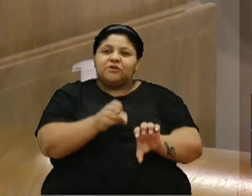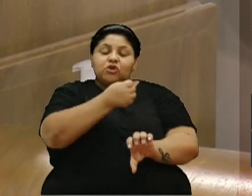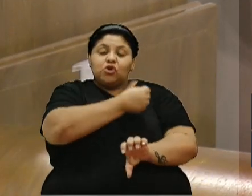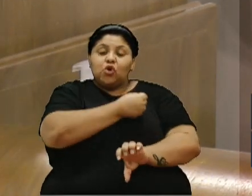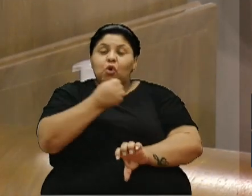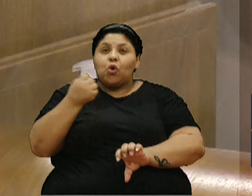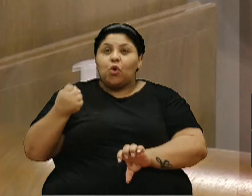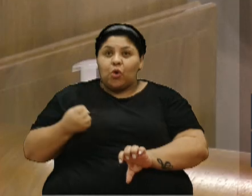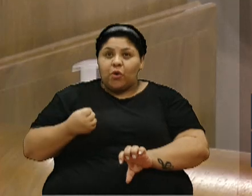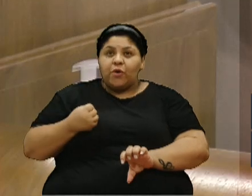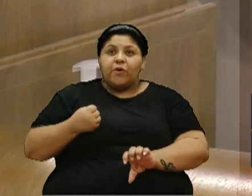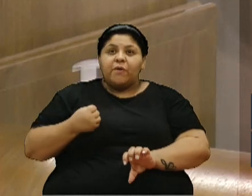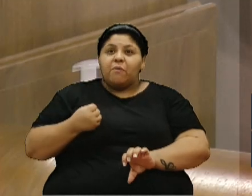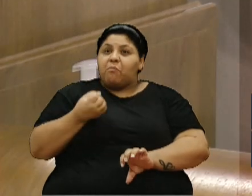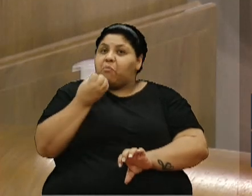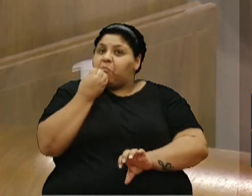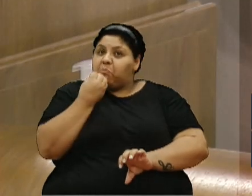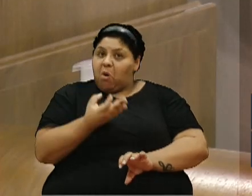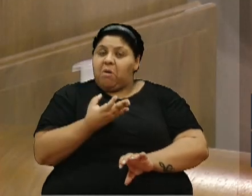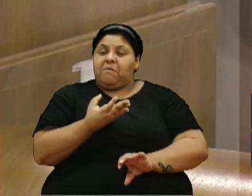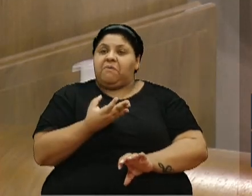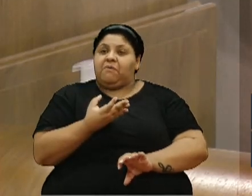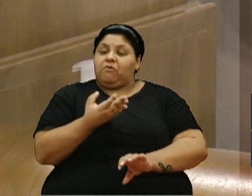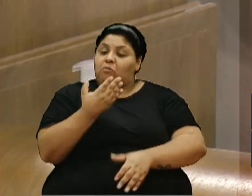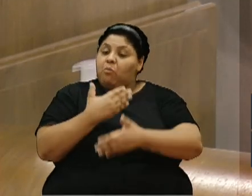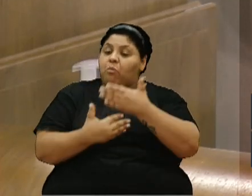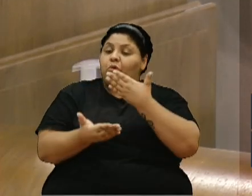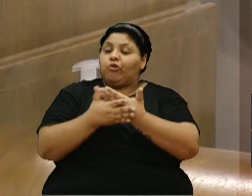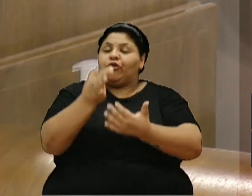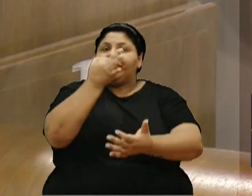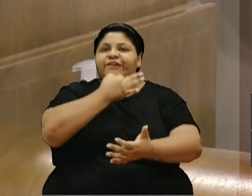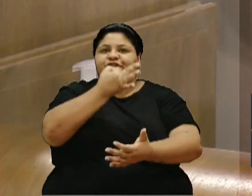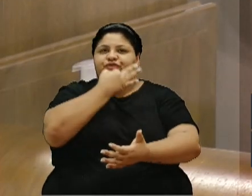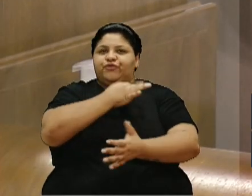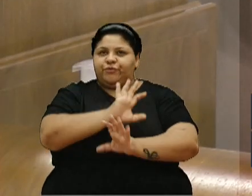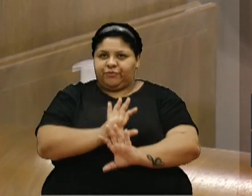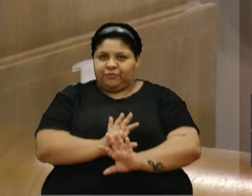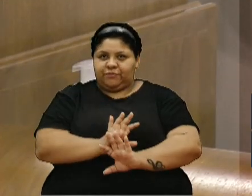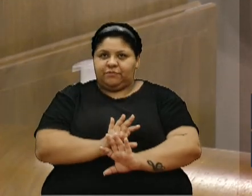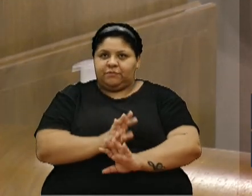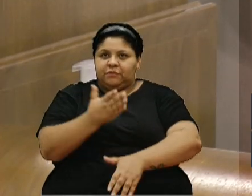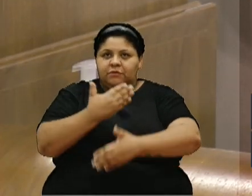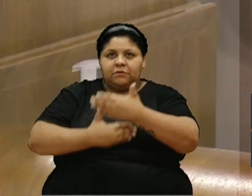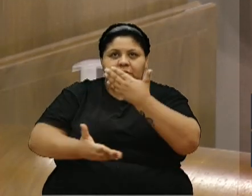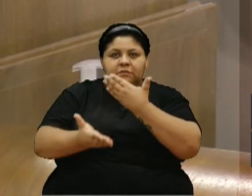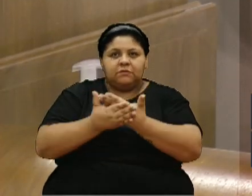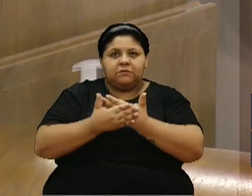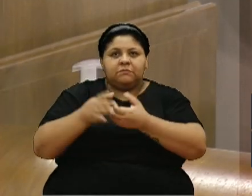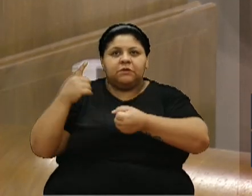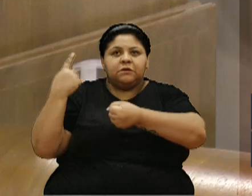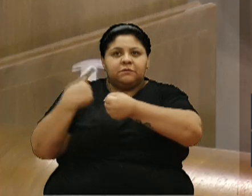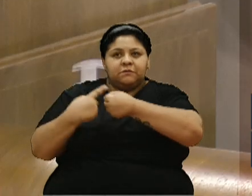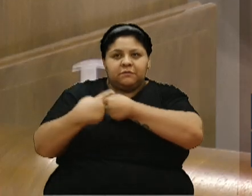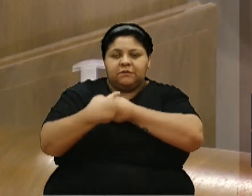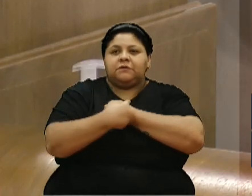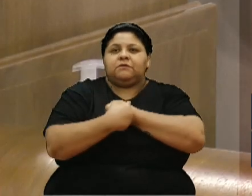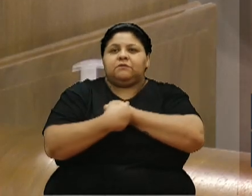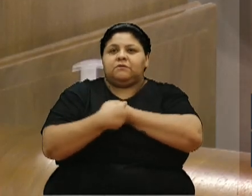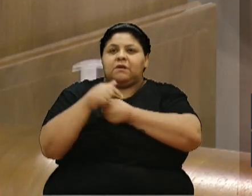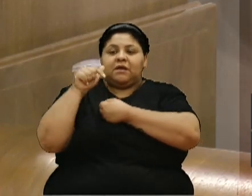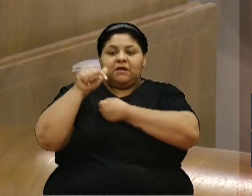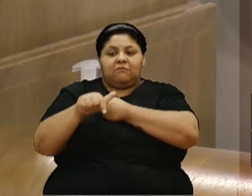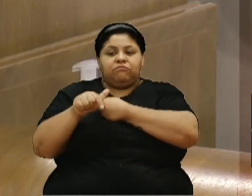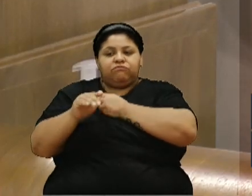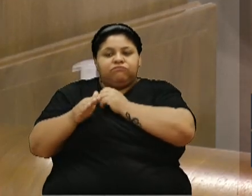uma quantidade boa, suficiente para toda a Caxias do Sul, para todas as nossas cidades, é um